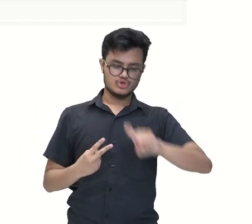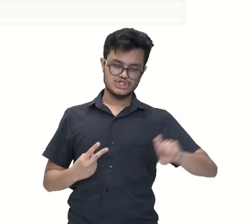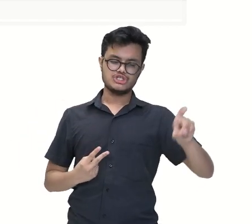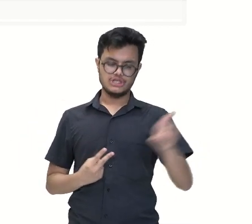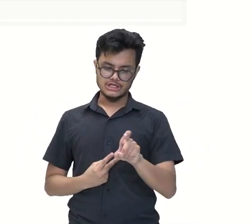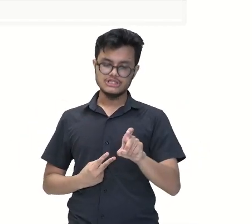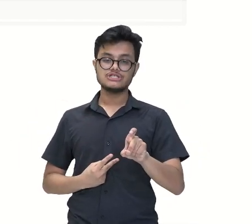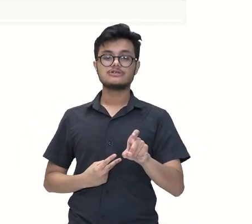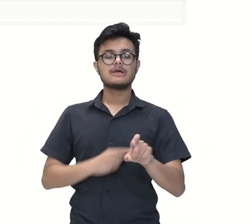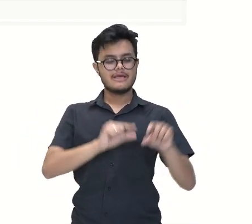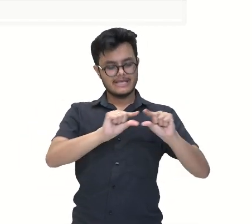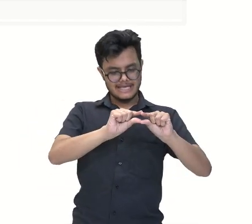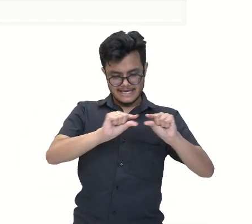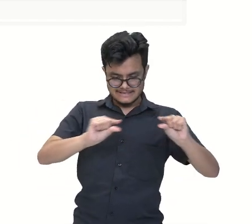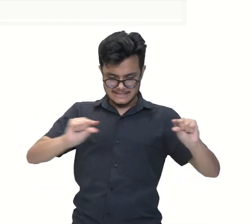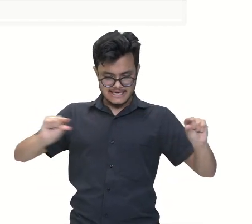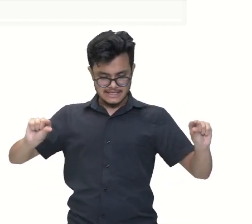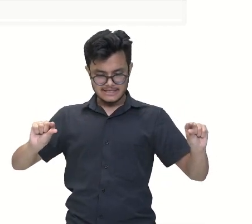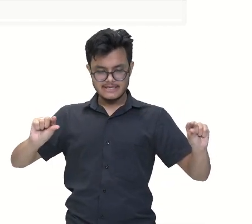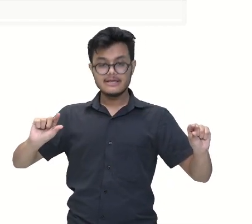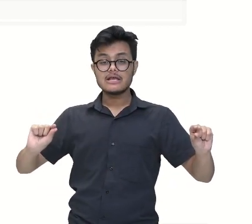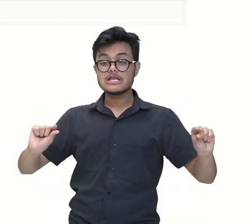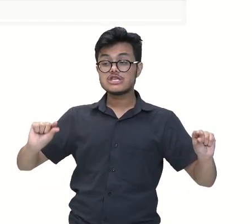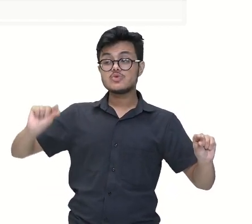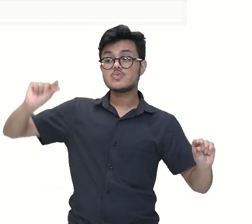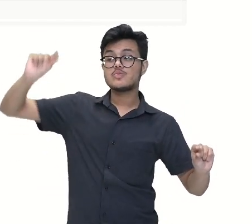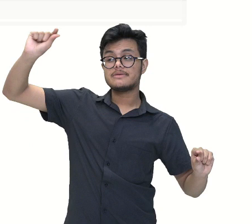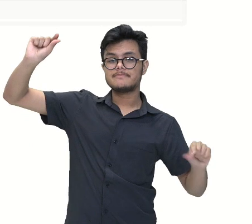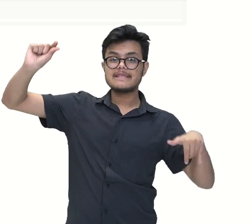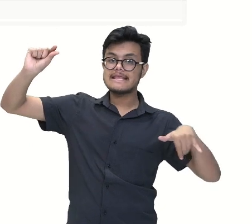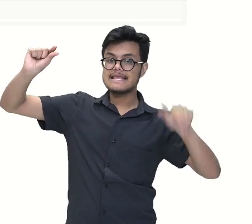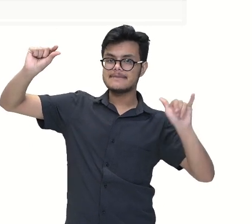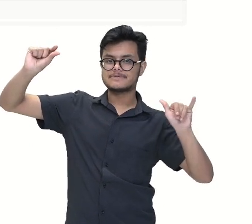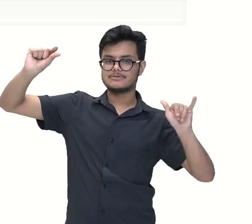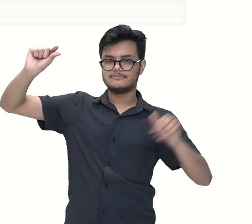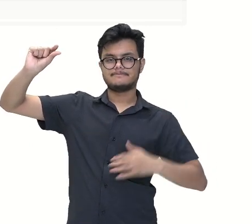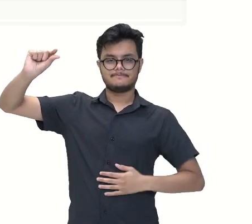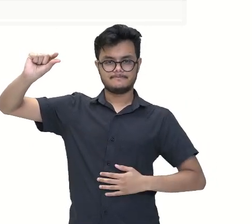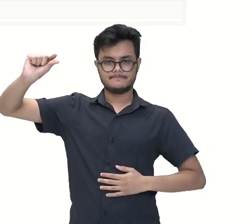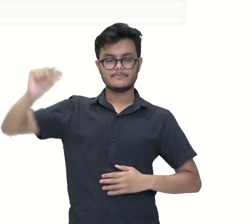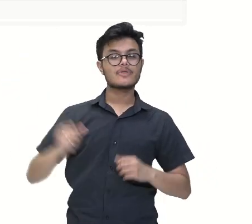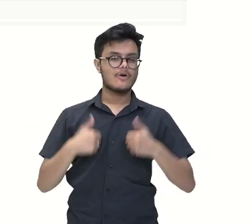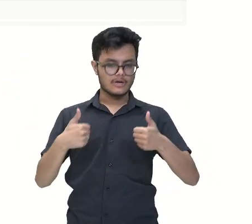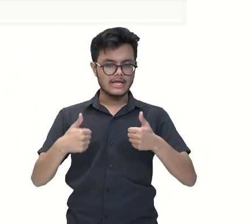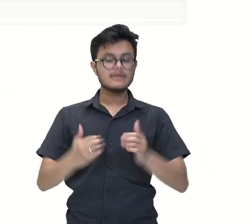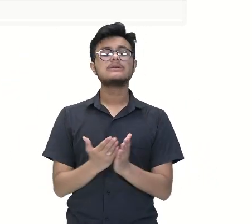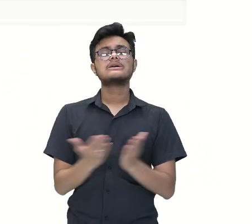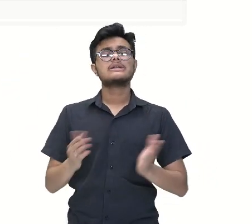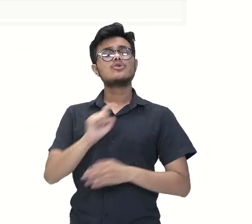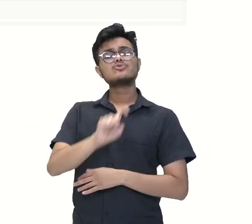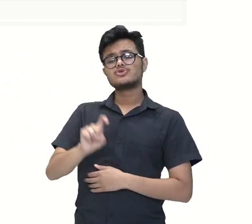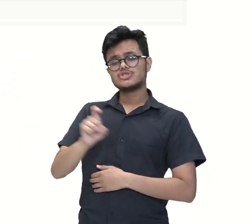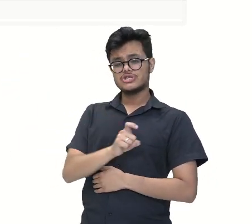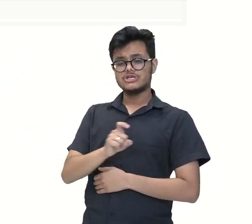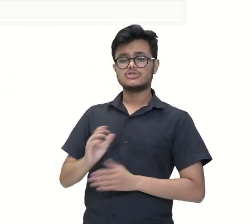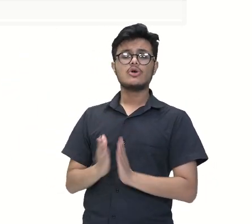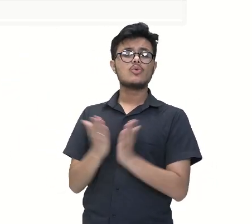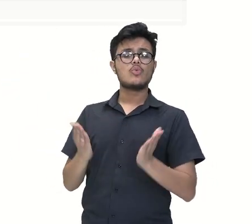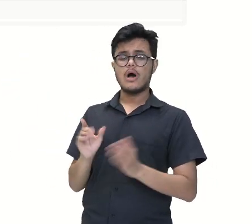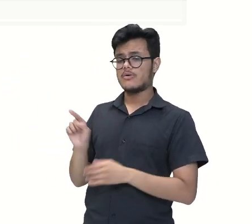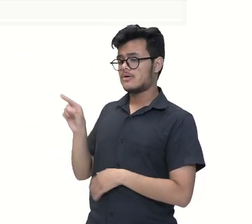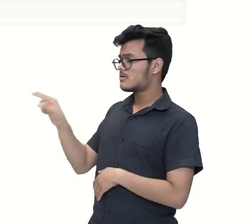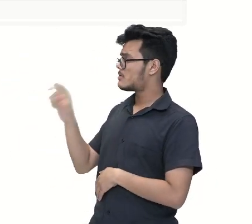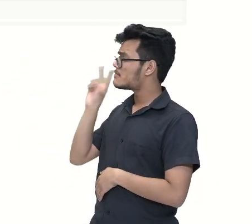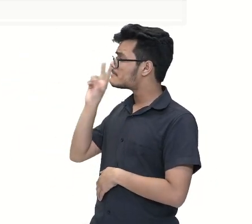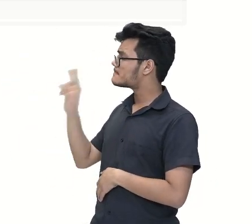a coordenada x e a coordenada y, tá bom? Então, a coordenada x, nesse